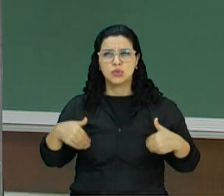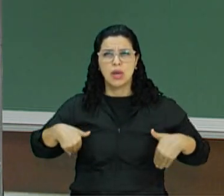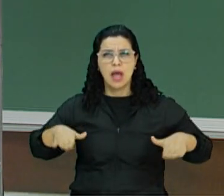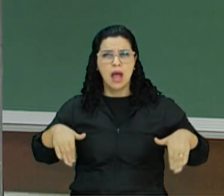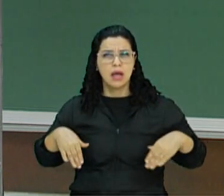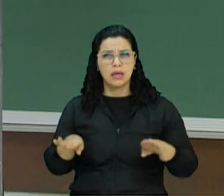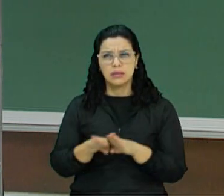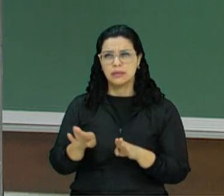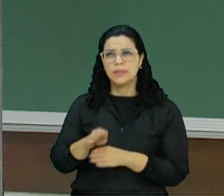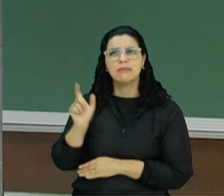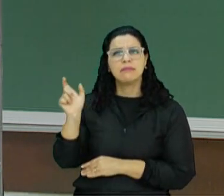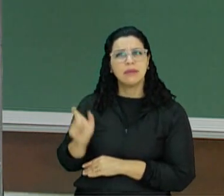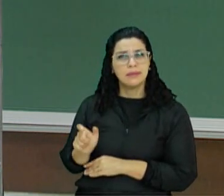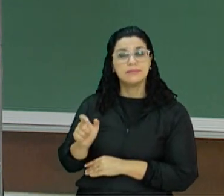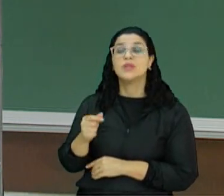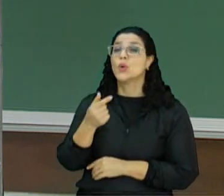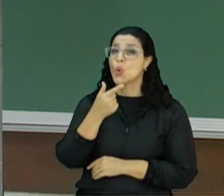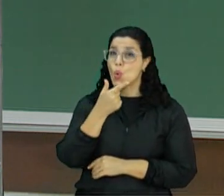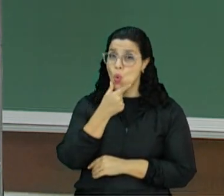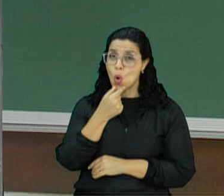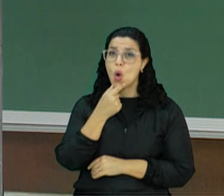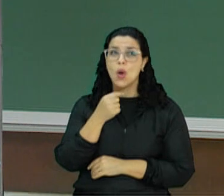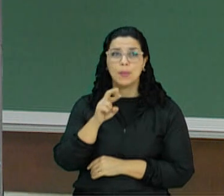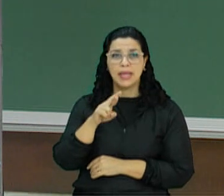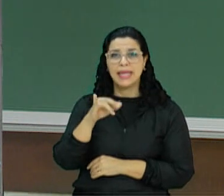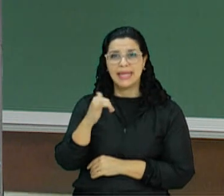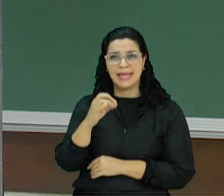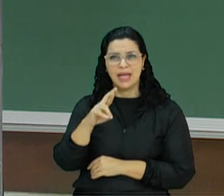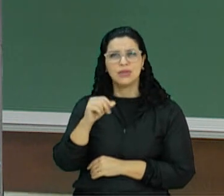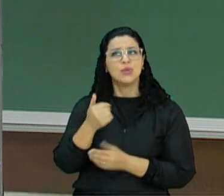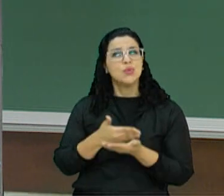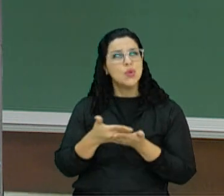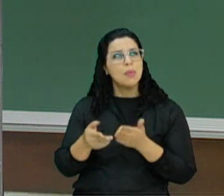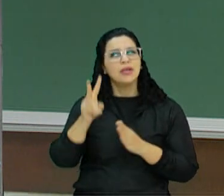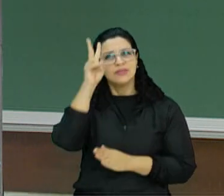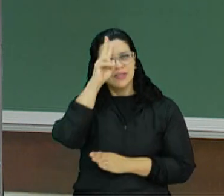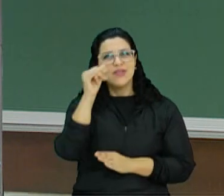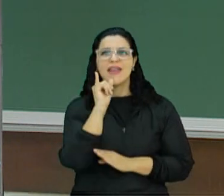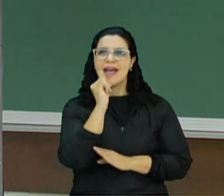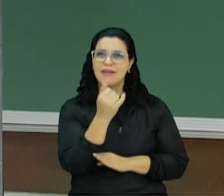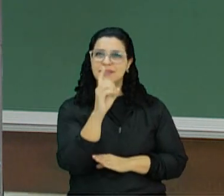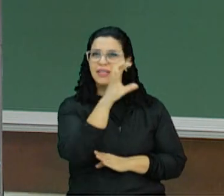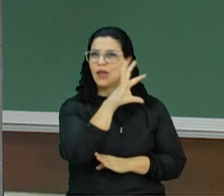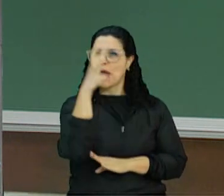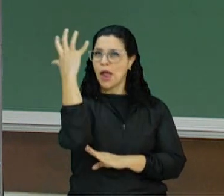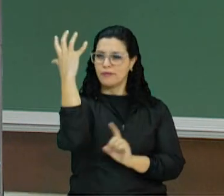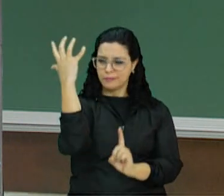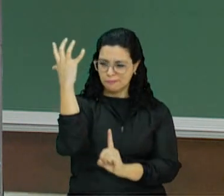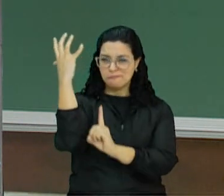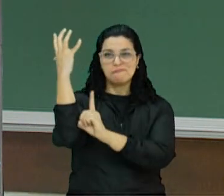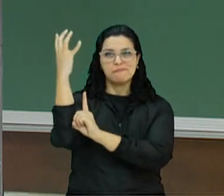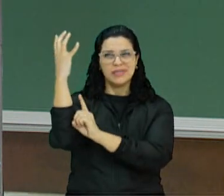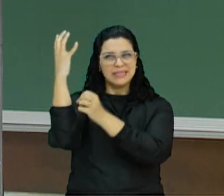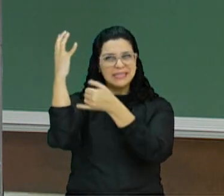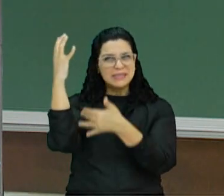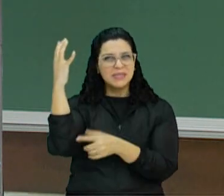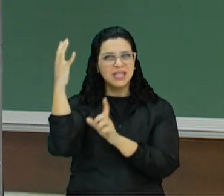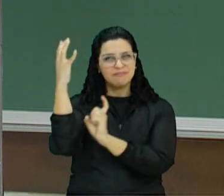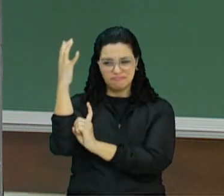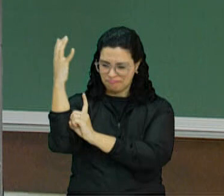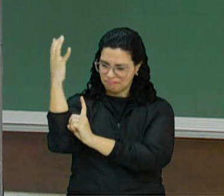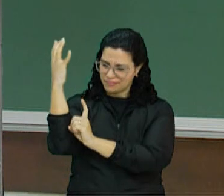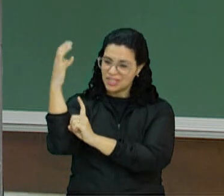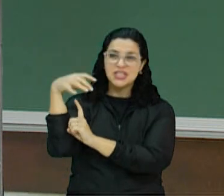marinho? O Ricardo, né? No começo do conto, já é nos apresentado esse personagem e diz que ele está com o cabelo